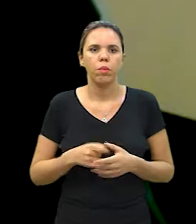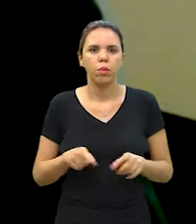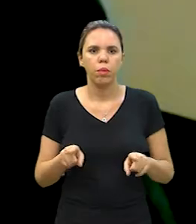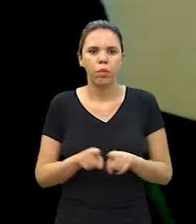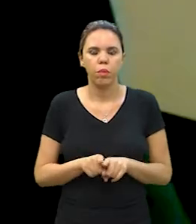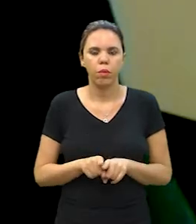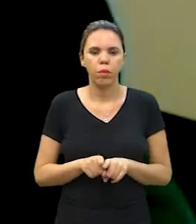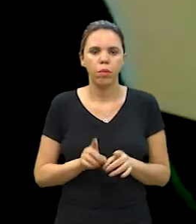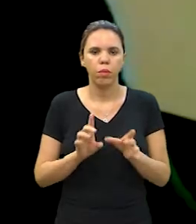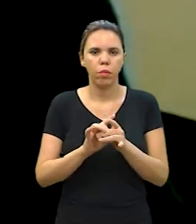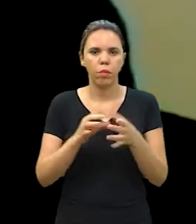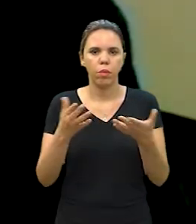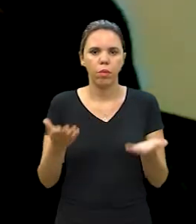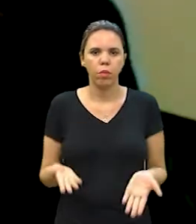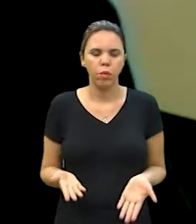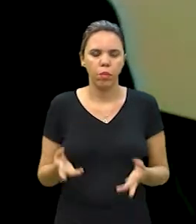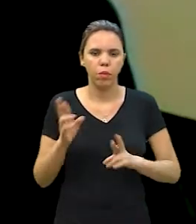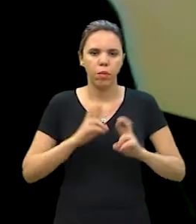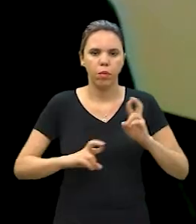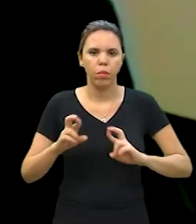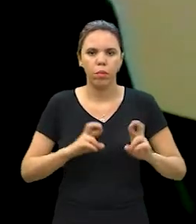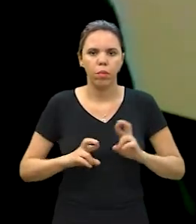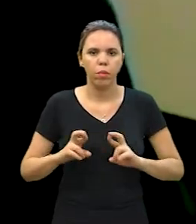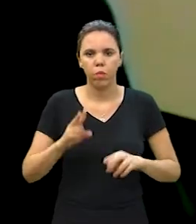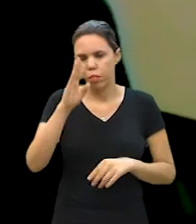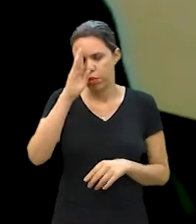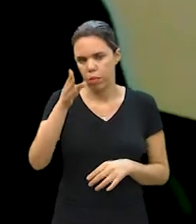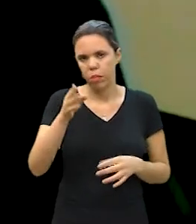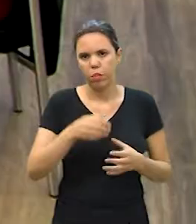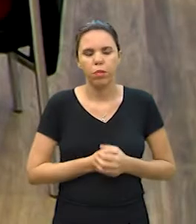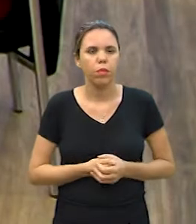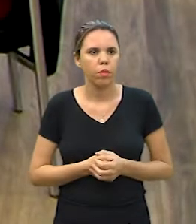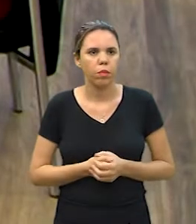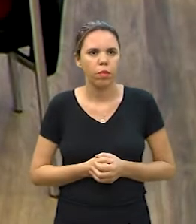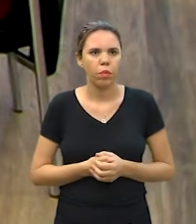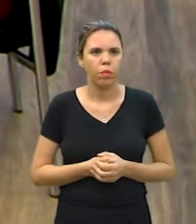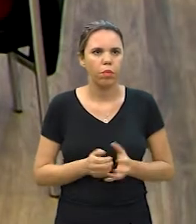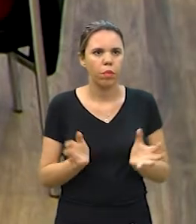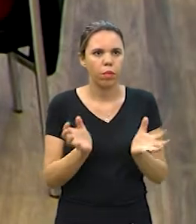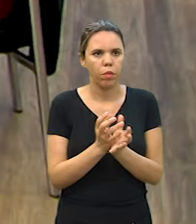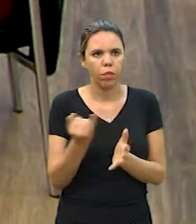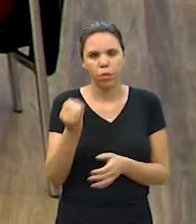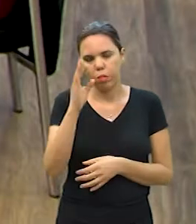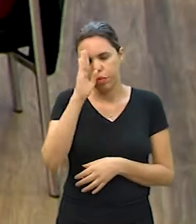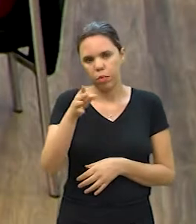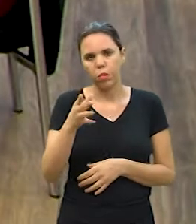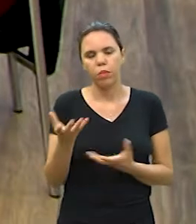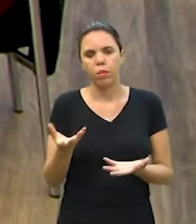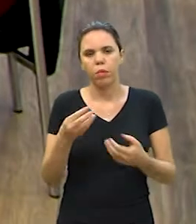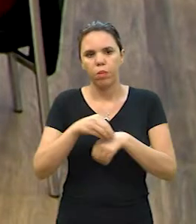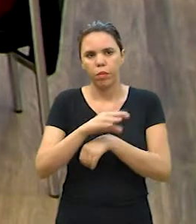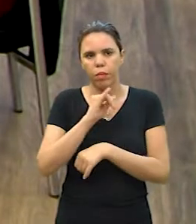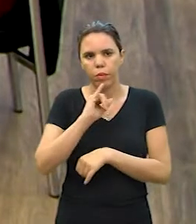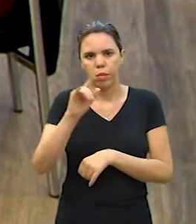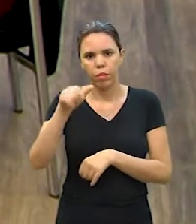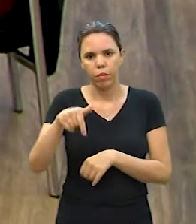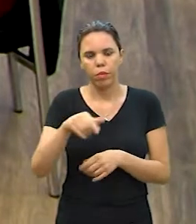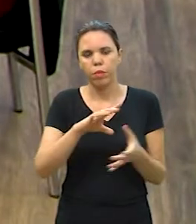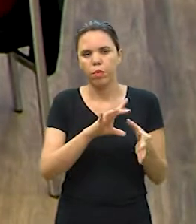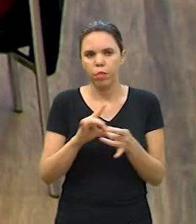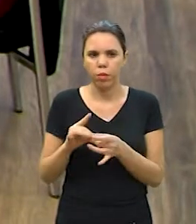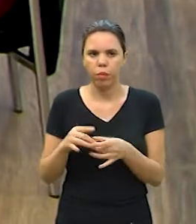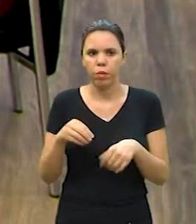e também com disponibilização dos exames, que são fundamentais. Essa rede ela é fundamental e eu queria trazer